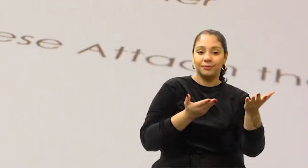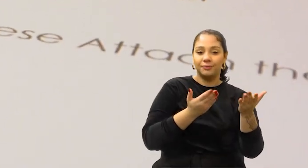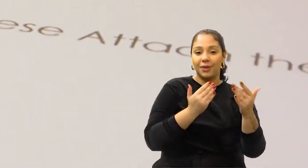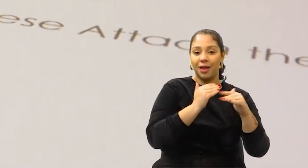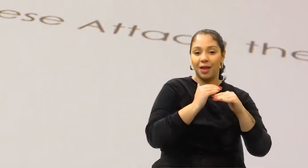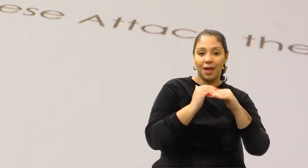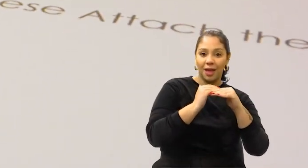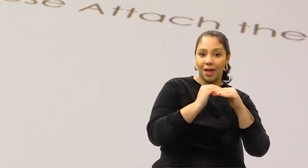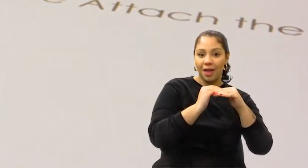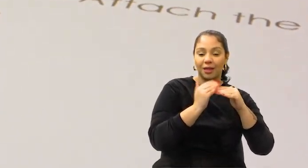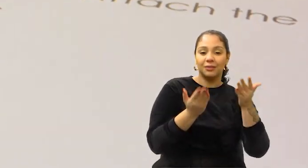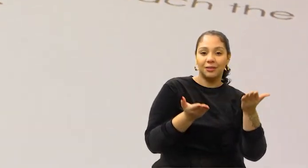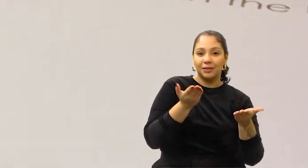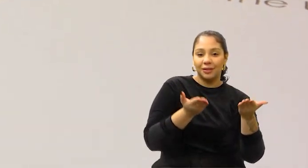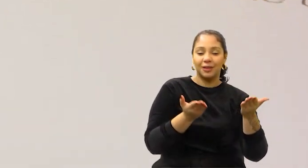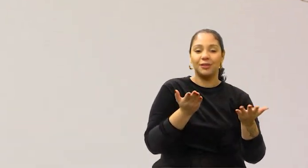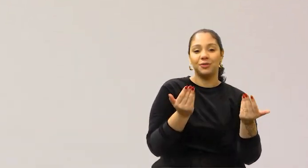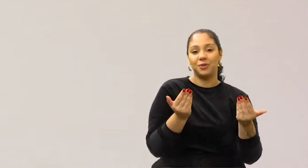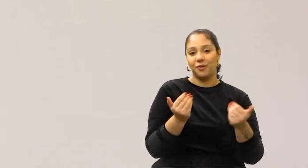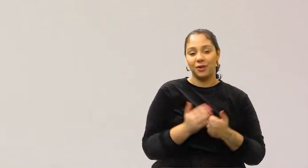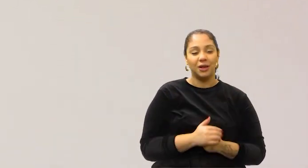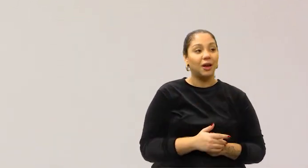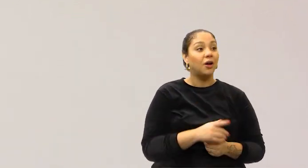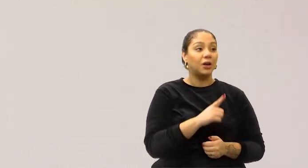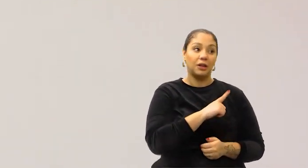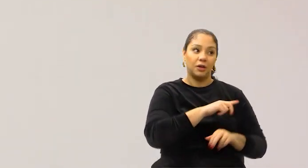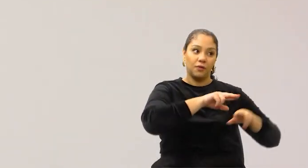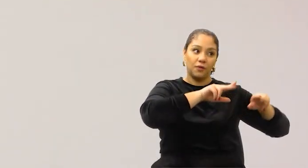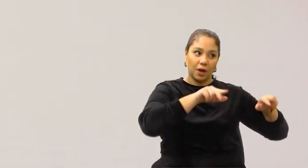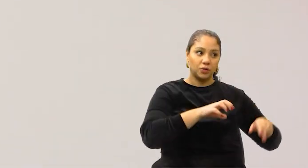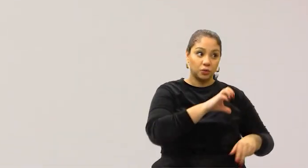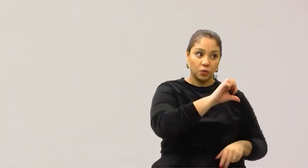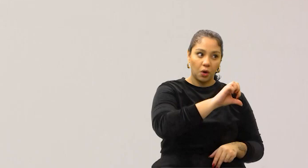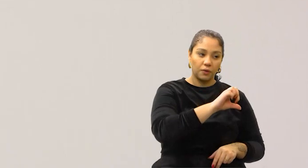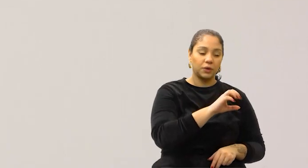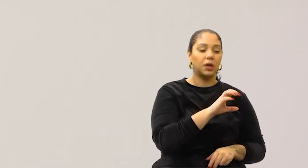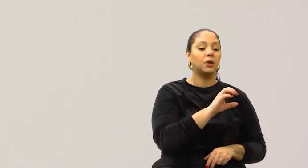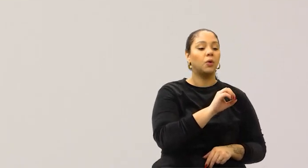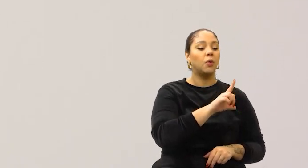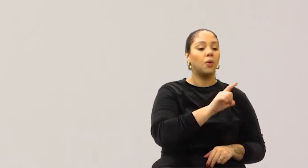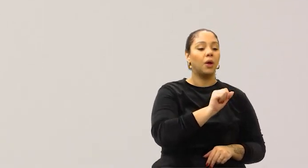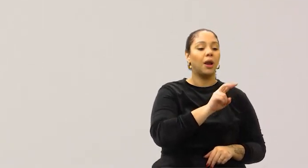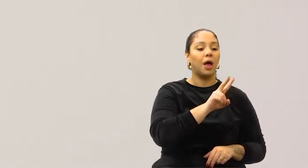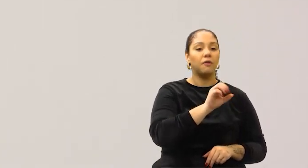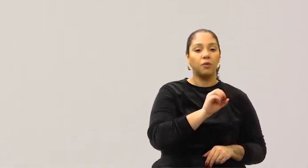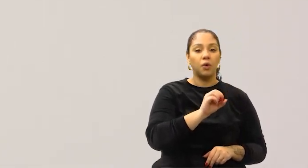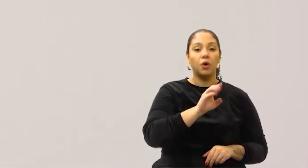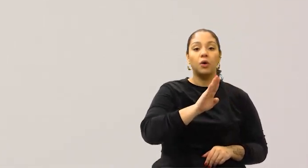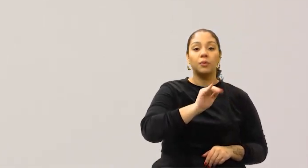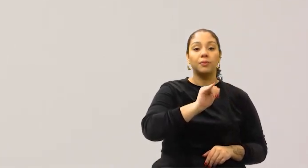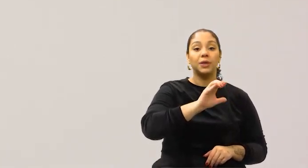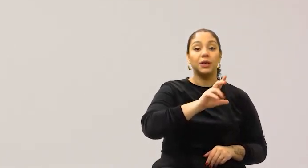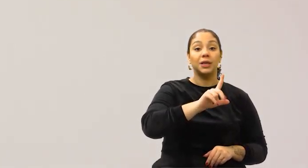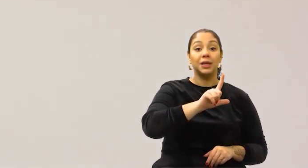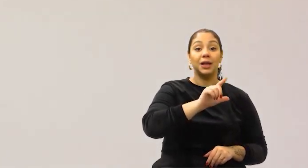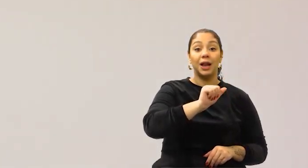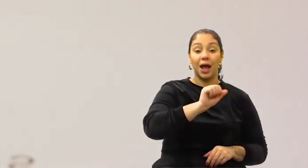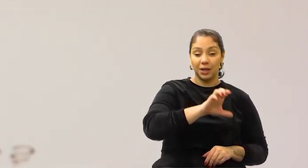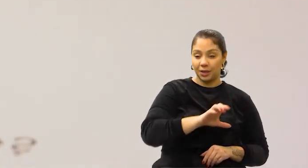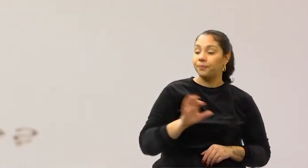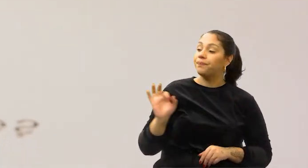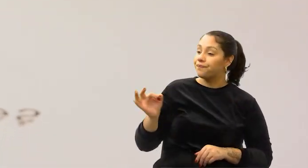às obras que são apresentadas bom é são várias né nove obras Olavo Bilac né professor